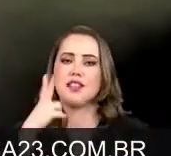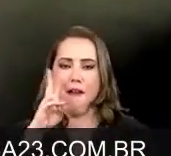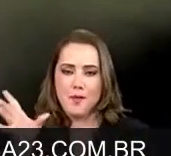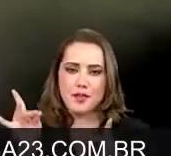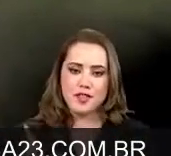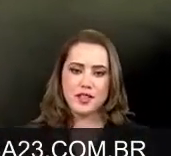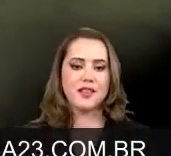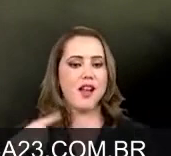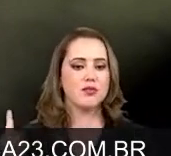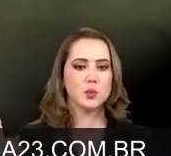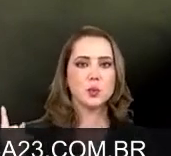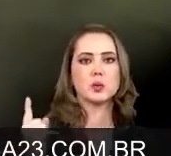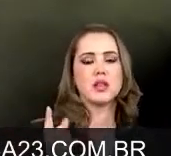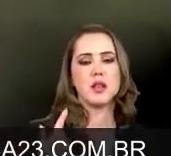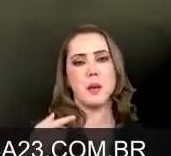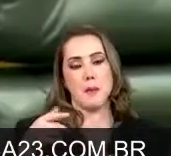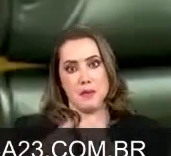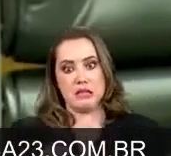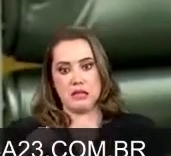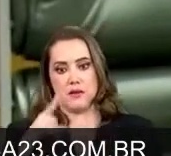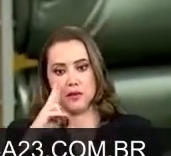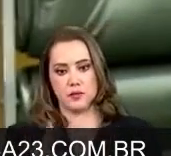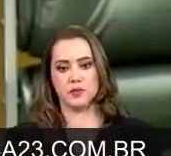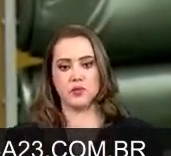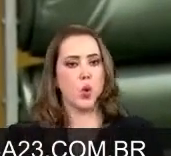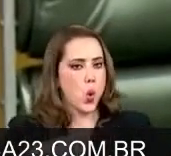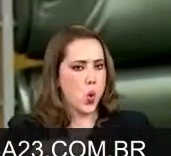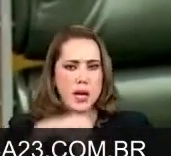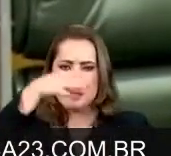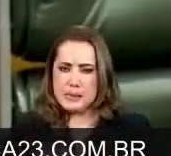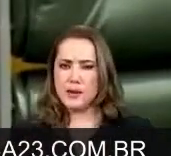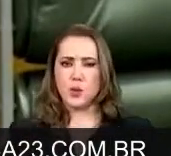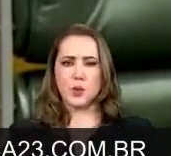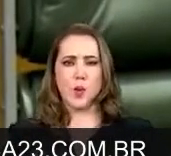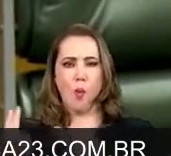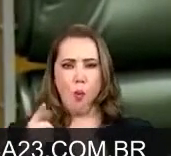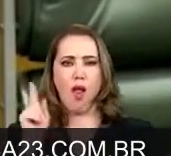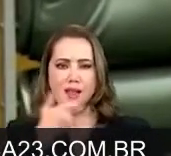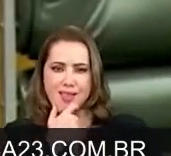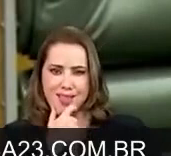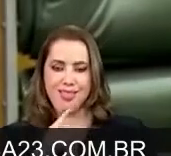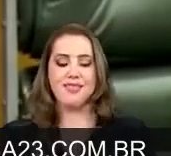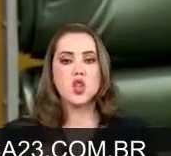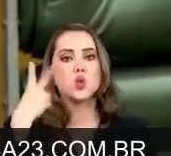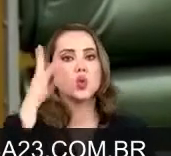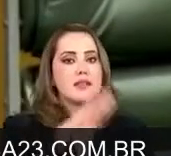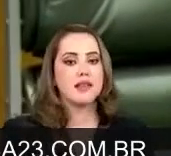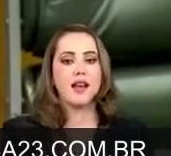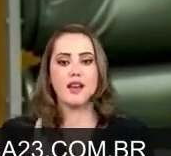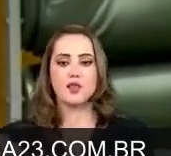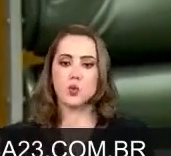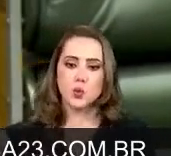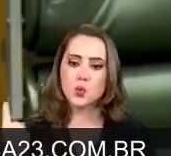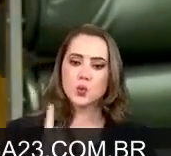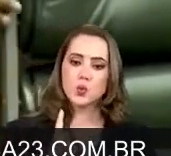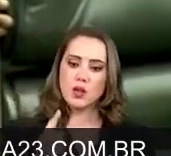nenhum detalhe da passagem do piloto pelo Brasil. Com pontualidade britânica, exatamente às 14h, o atleta